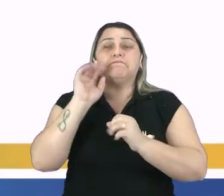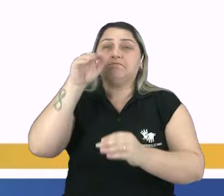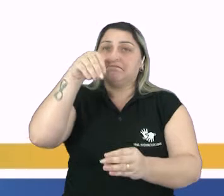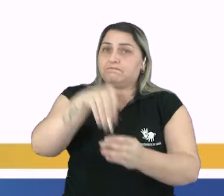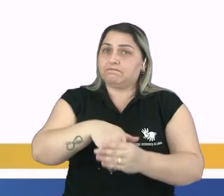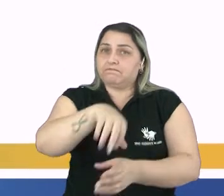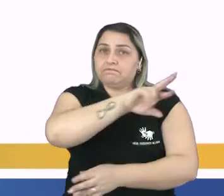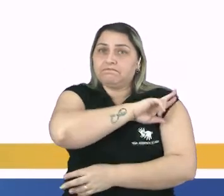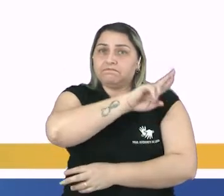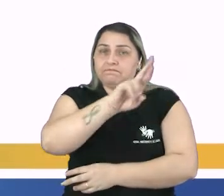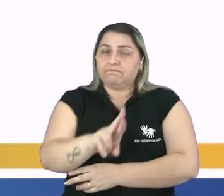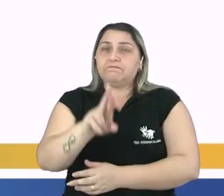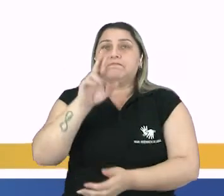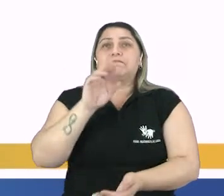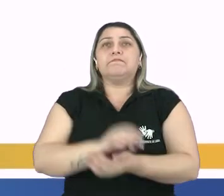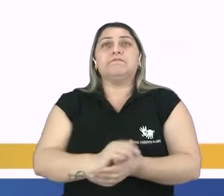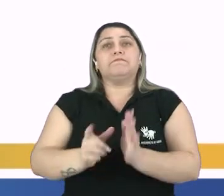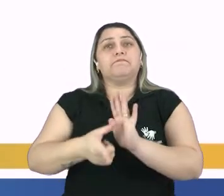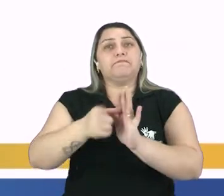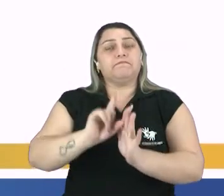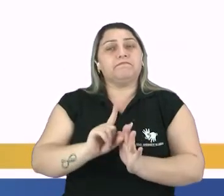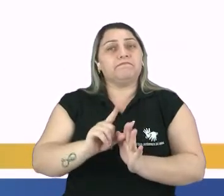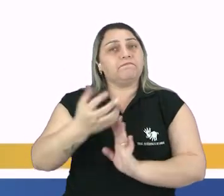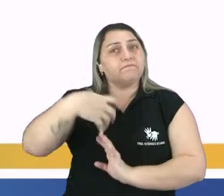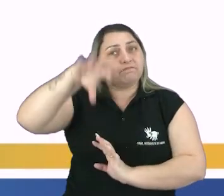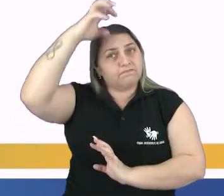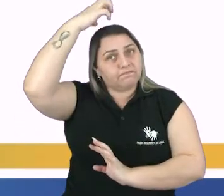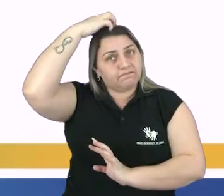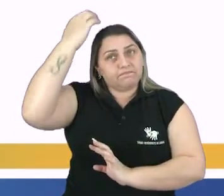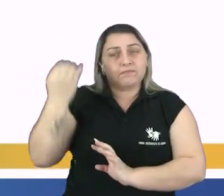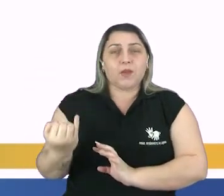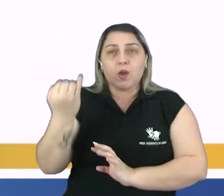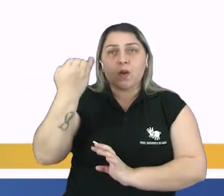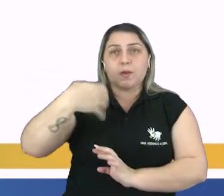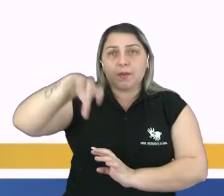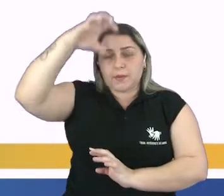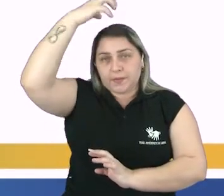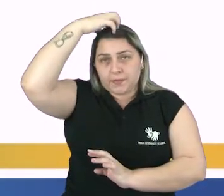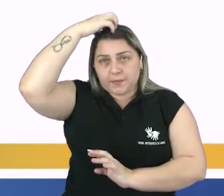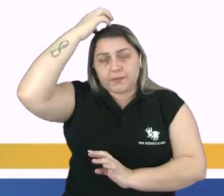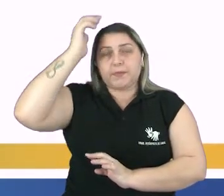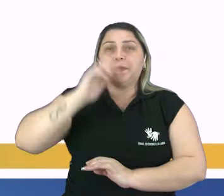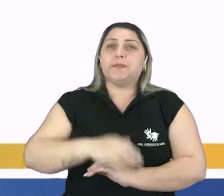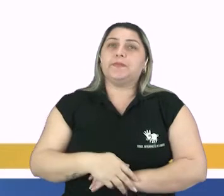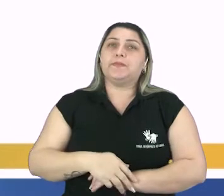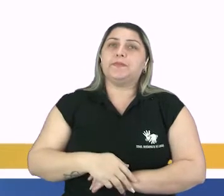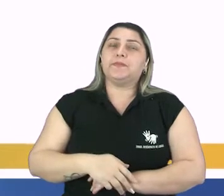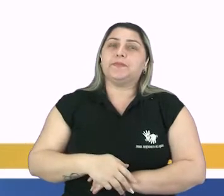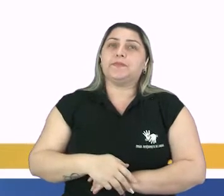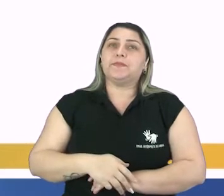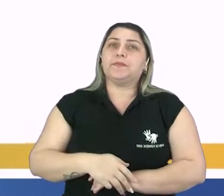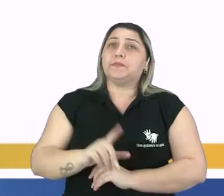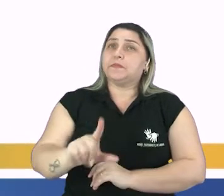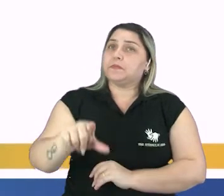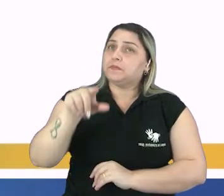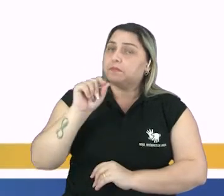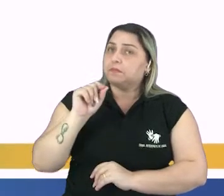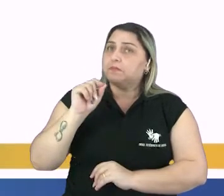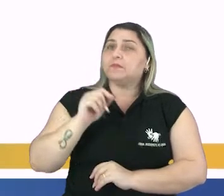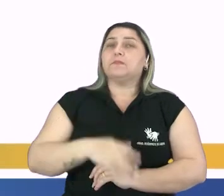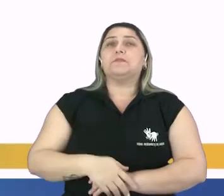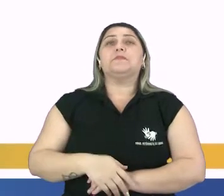seu representante maior, que antes era o rei, era o imperador. Então, por ser o imperador, ele era escolhido de